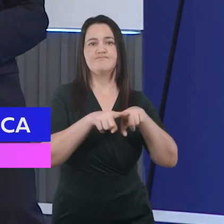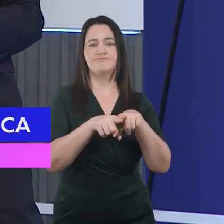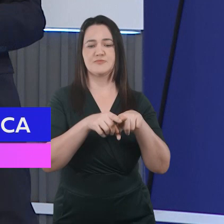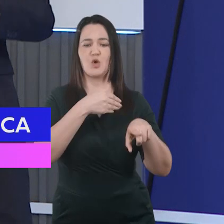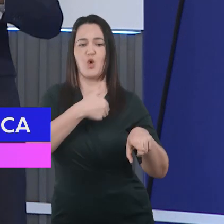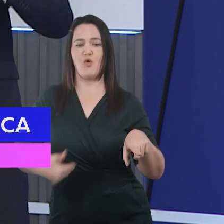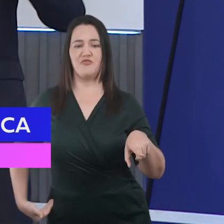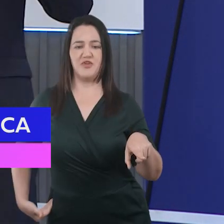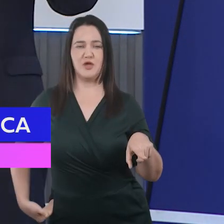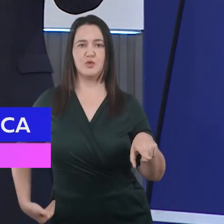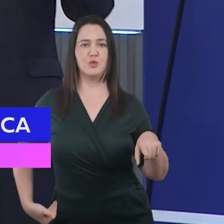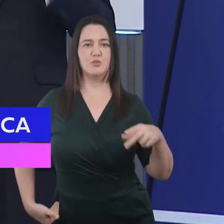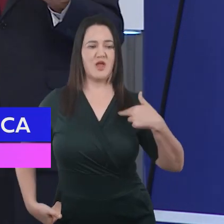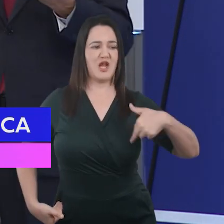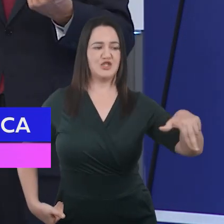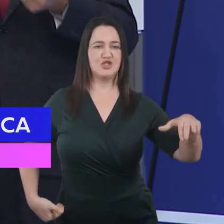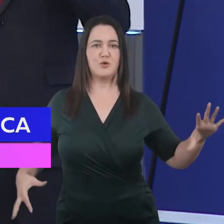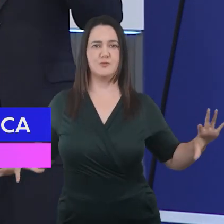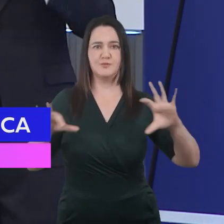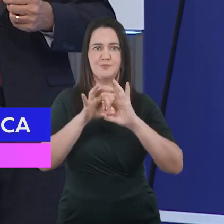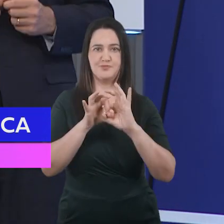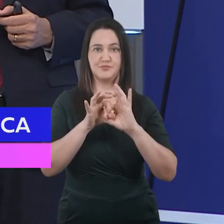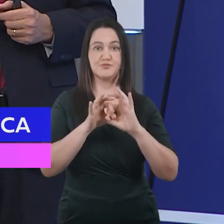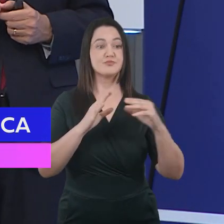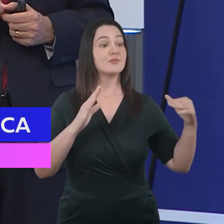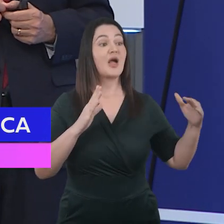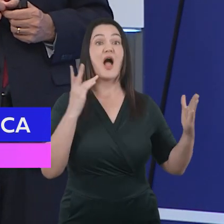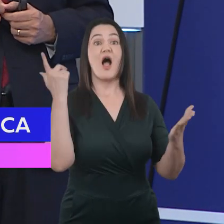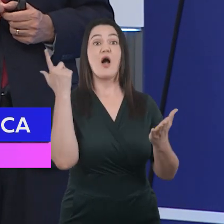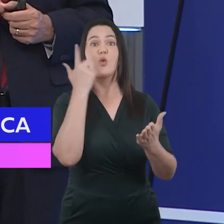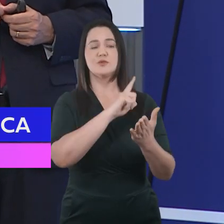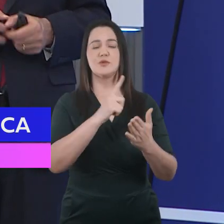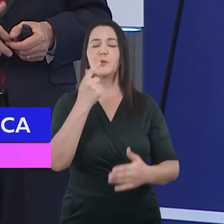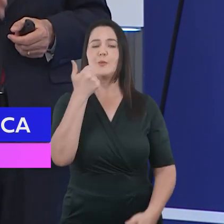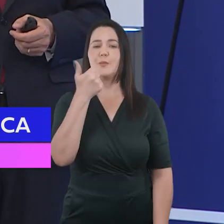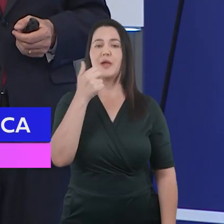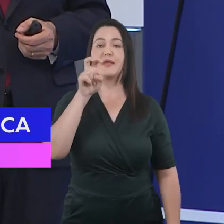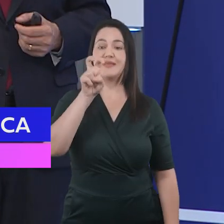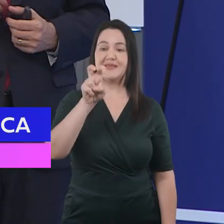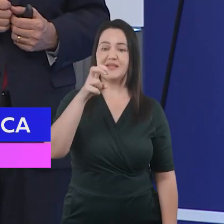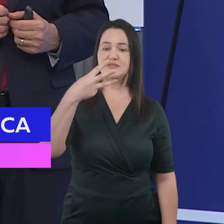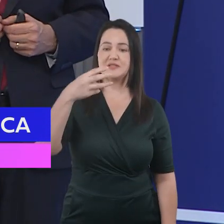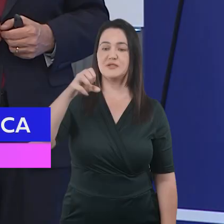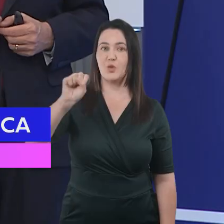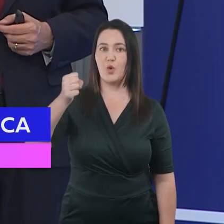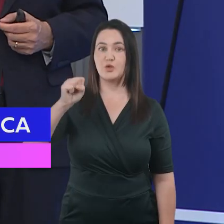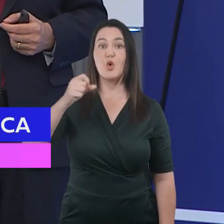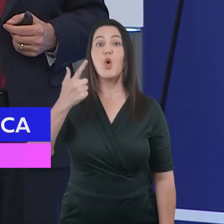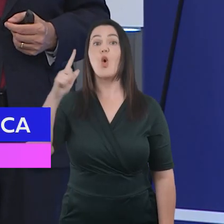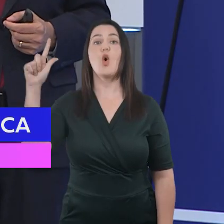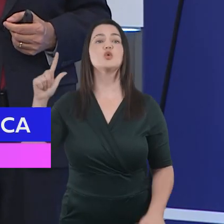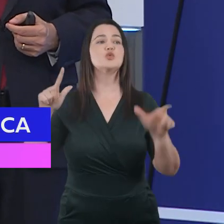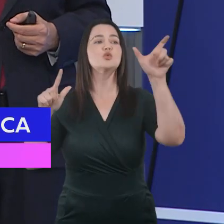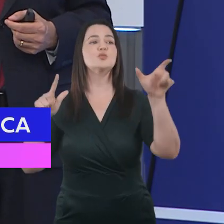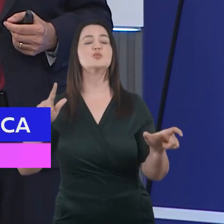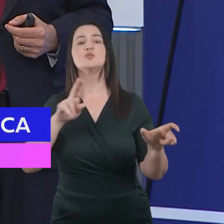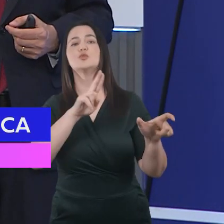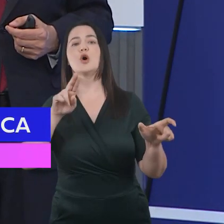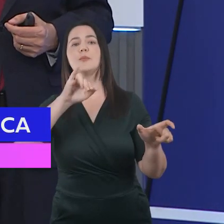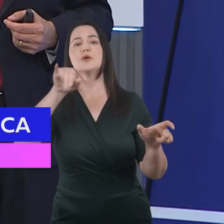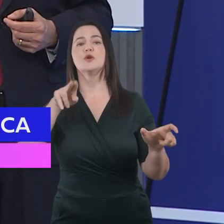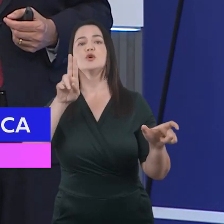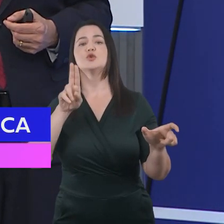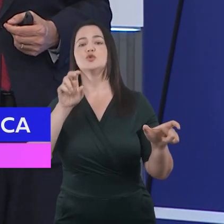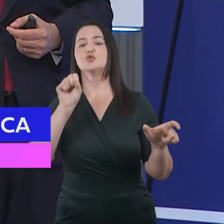decreto atinge o seu ápice no ano 538, quando Justiniano reconhece o bispo de